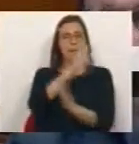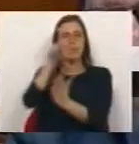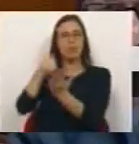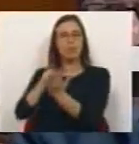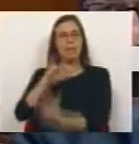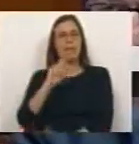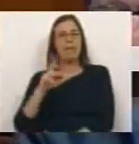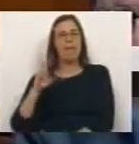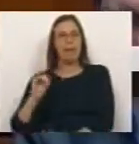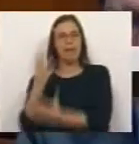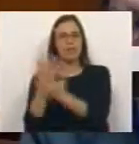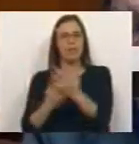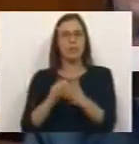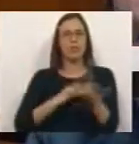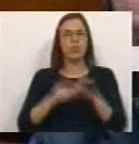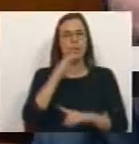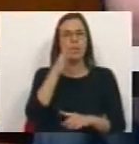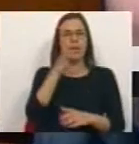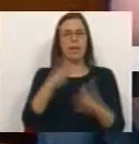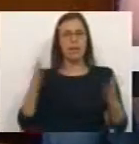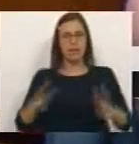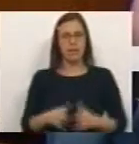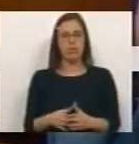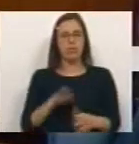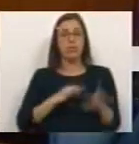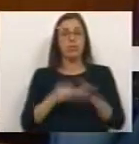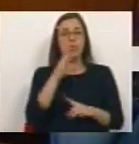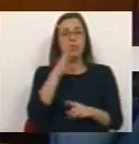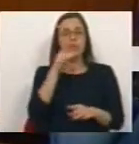em sede IRS. E quando o Sr. Deputado diz que